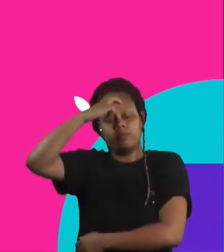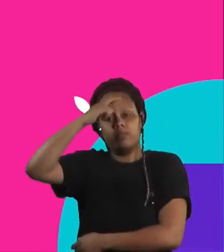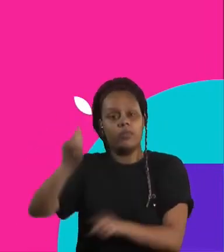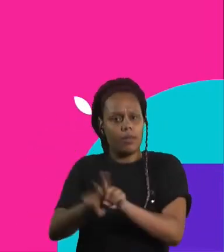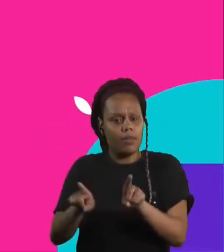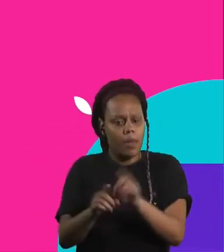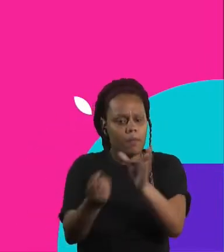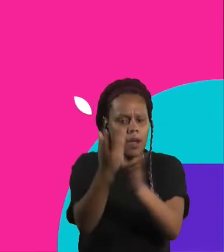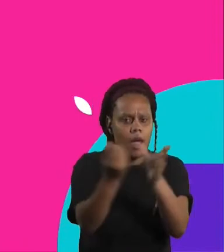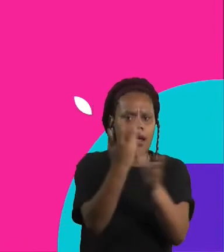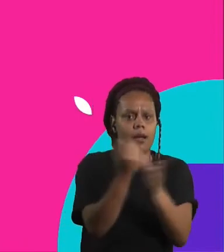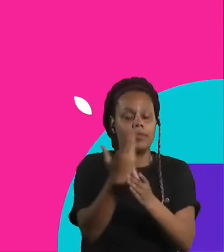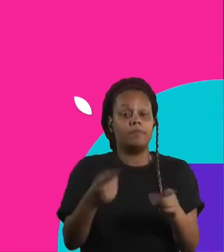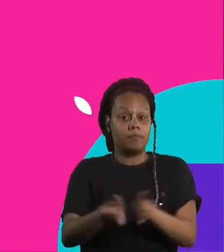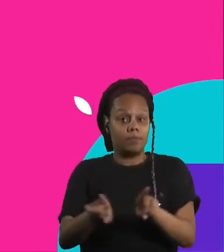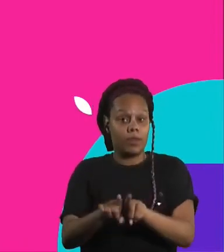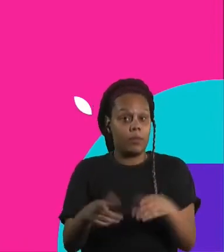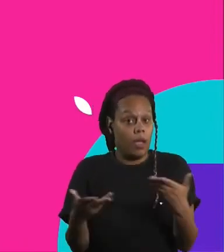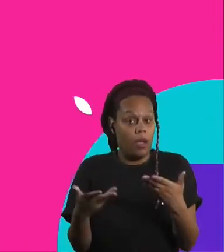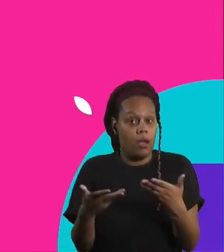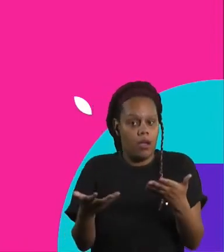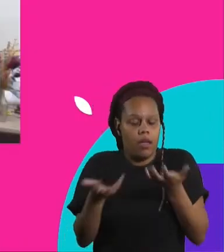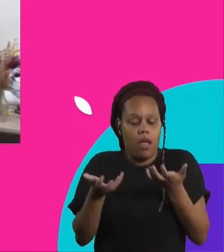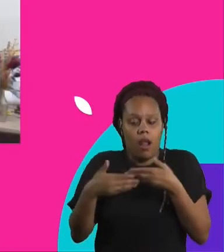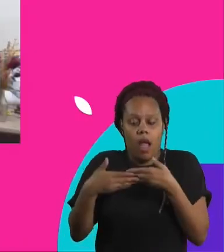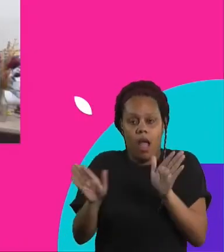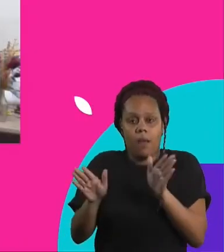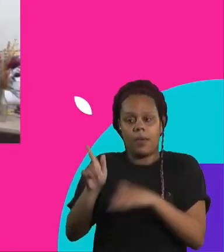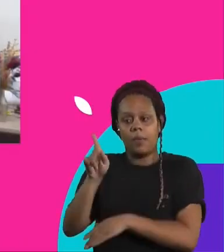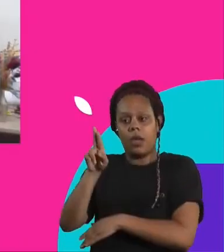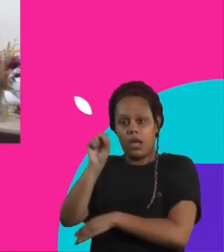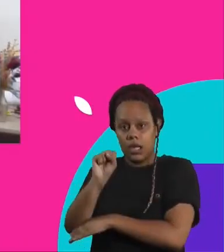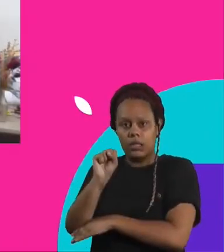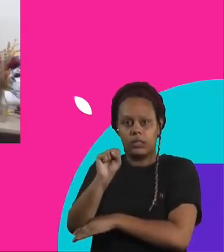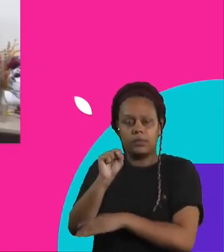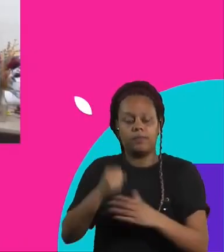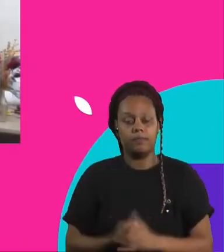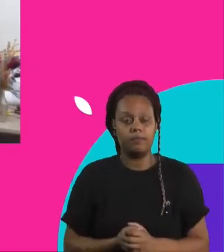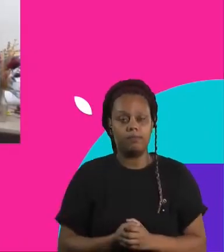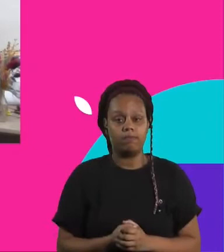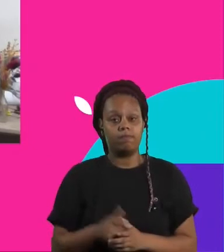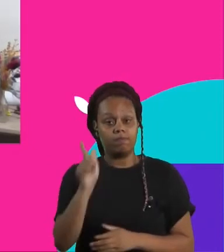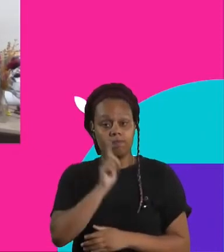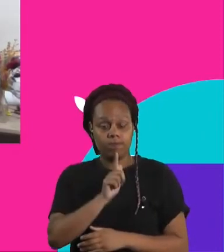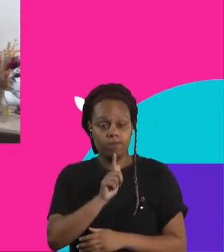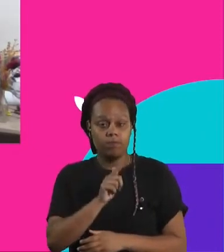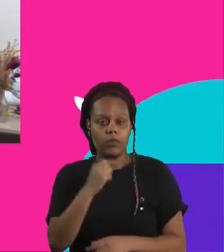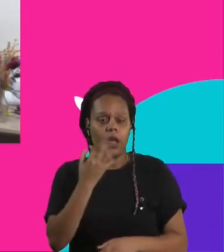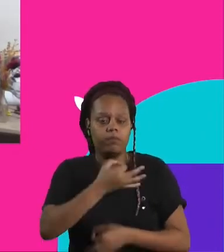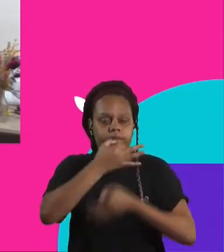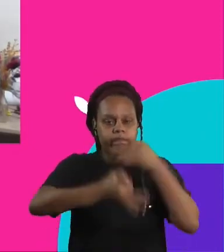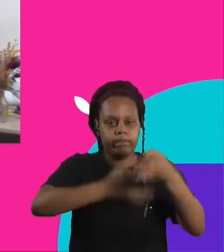também. E aí abro para o Gus, não sei se o Gabriel está aqui com a gente, talvez só não esteja na tela, mas abro para o Gus fazer os seus comentários